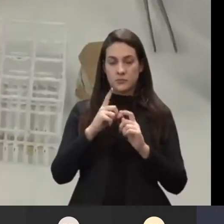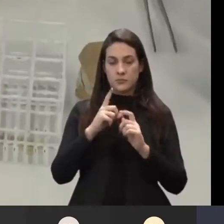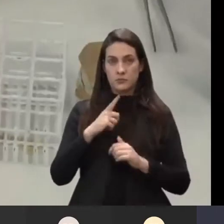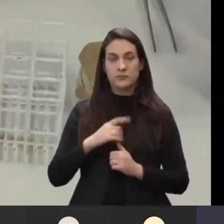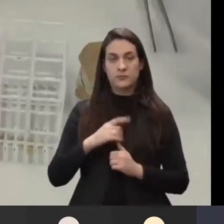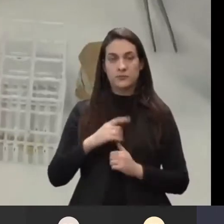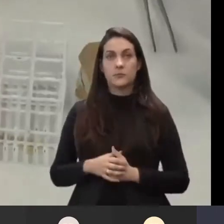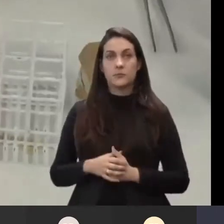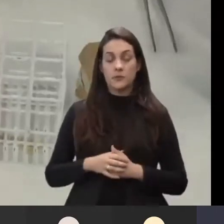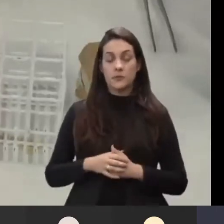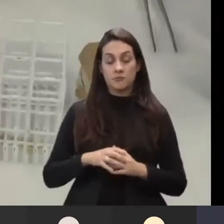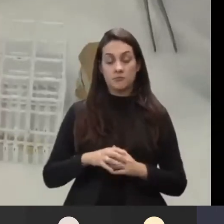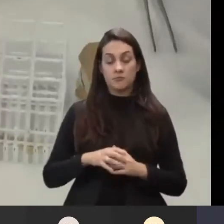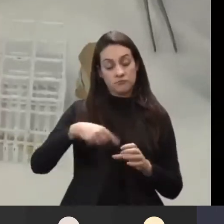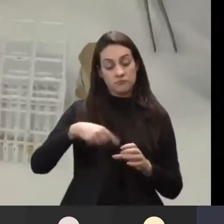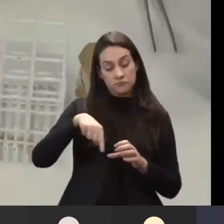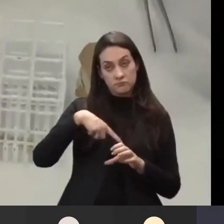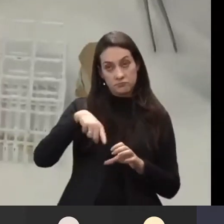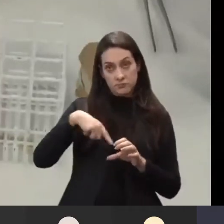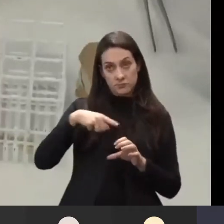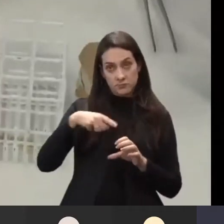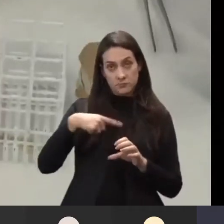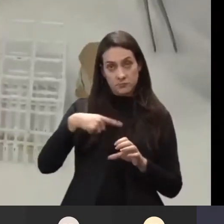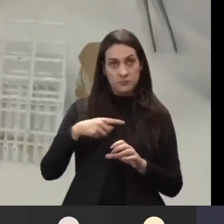Com o movimento circular,